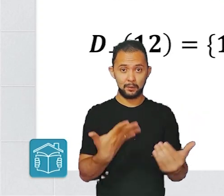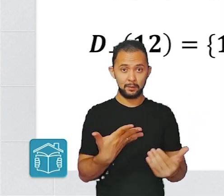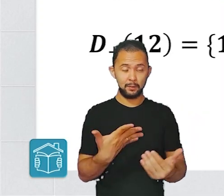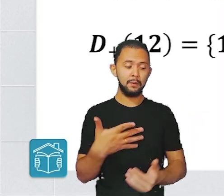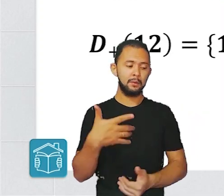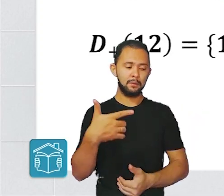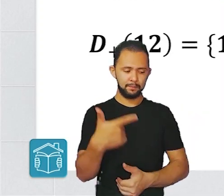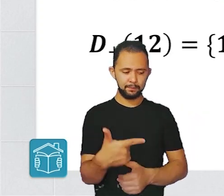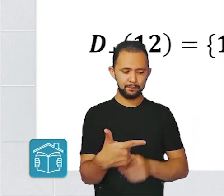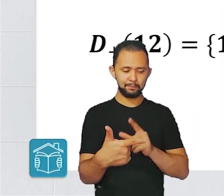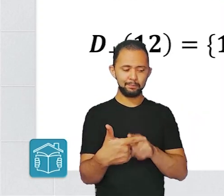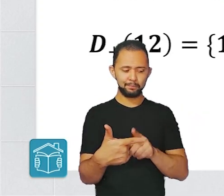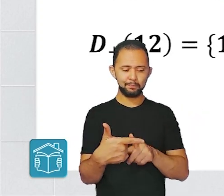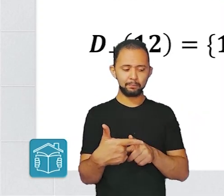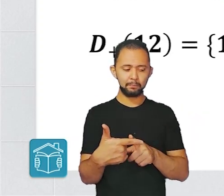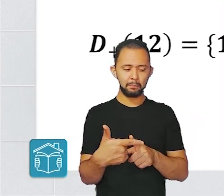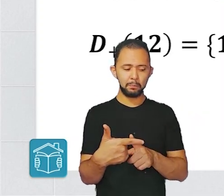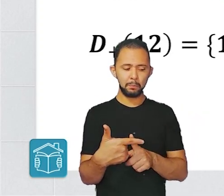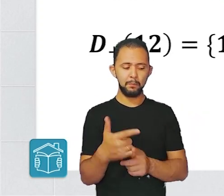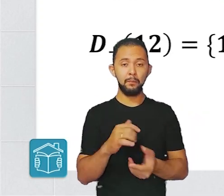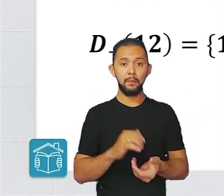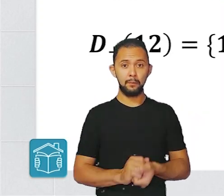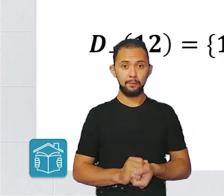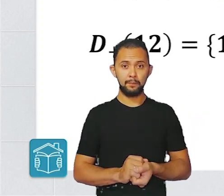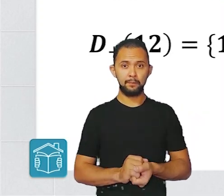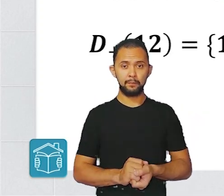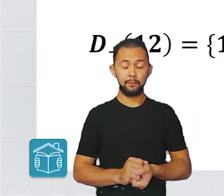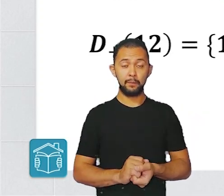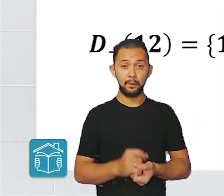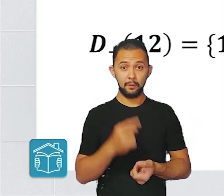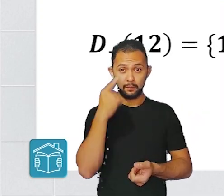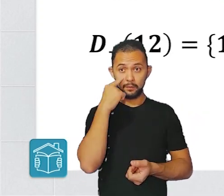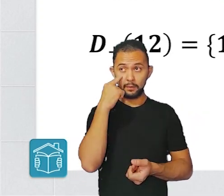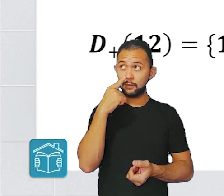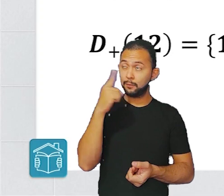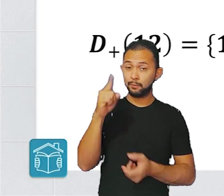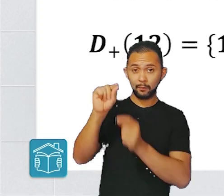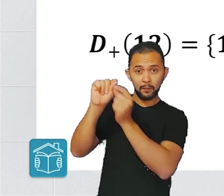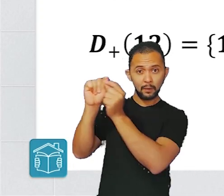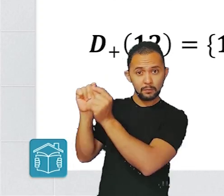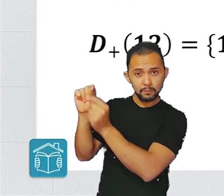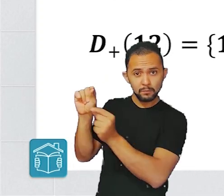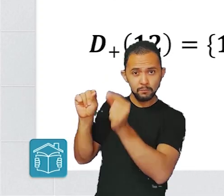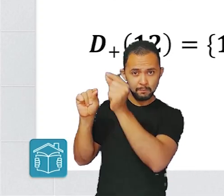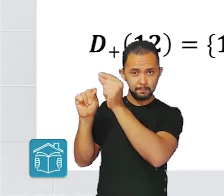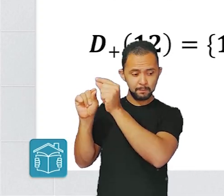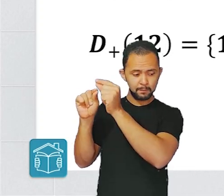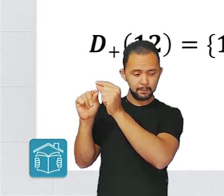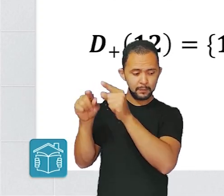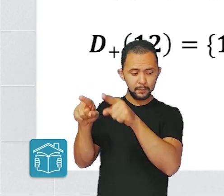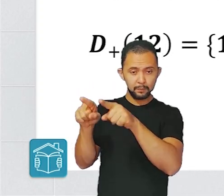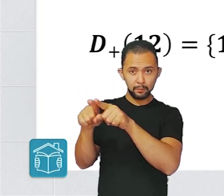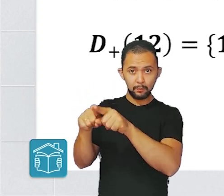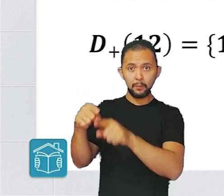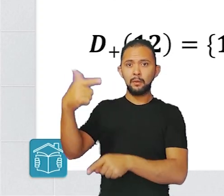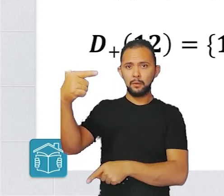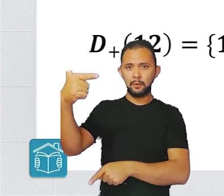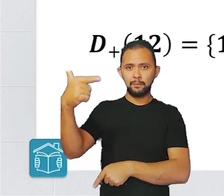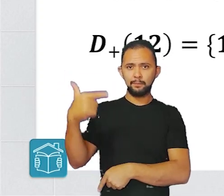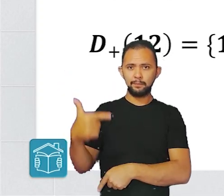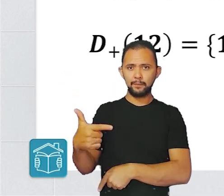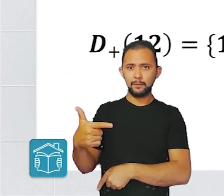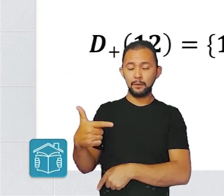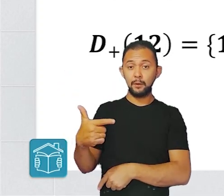o 2 é um divisor de 10 e o 2 também é um divisor de 12. Logo, o